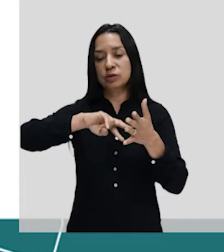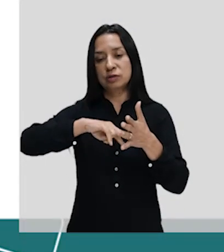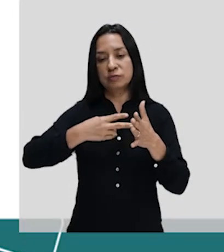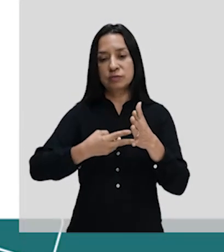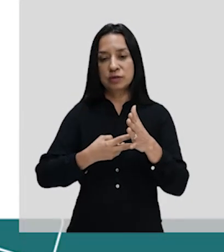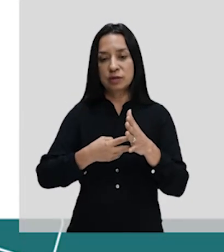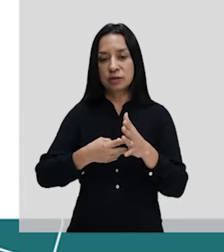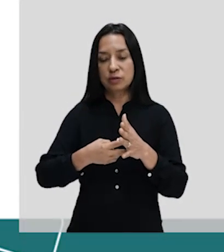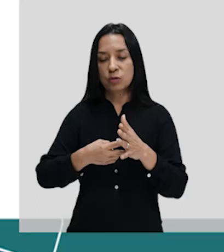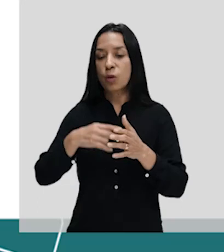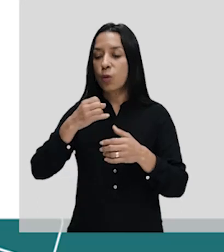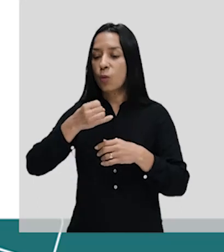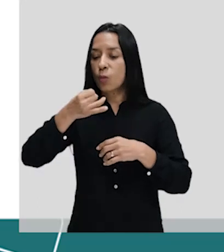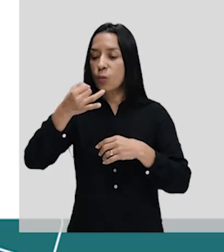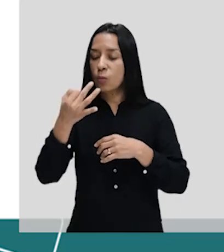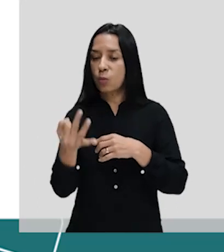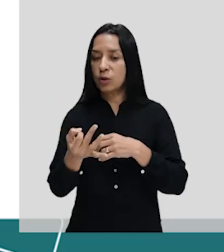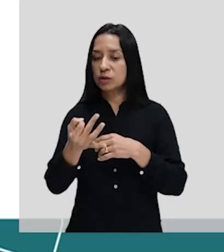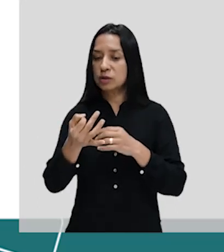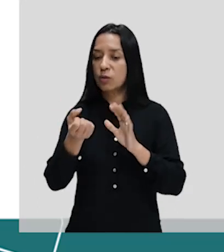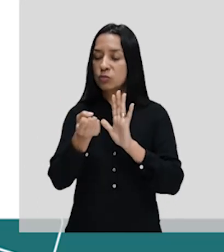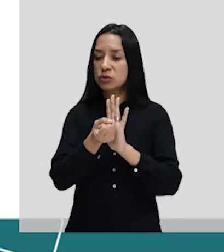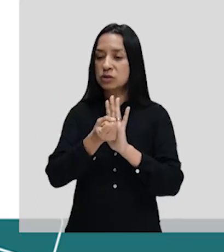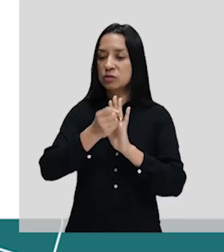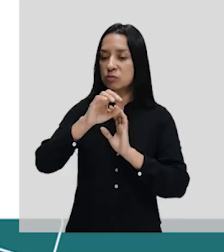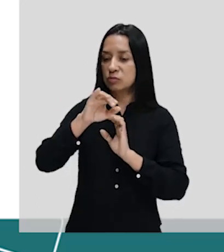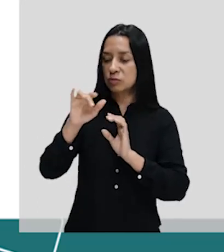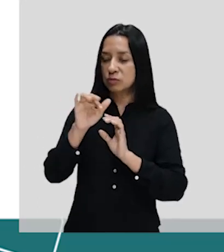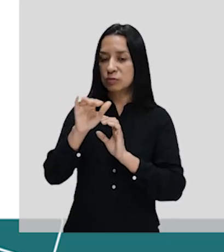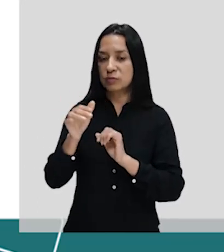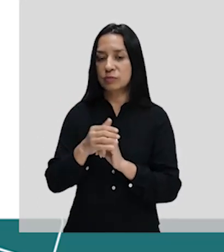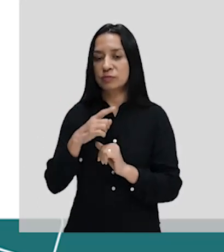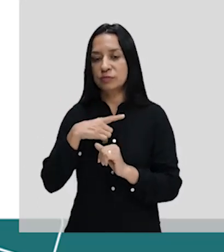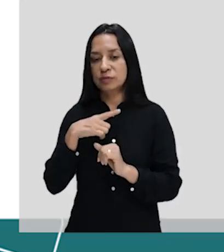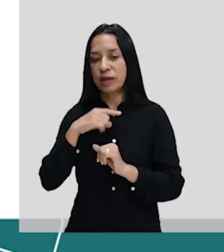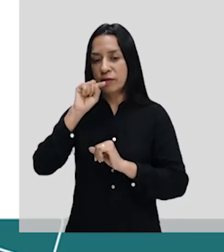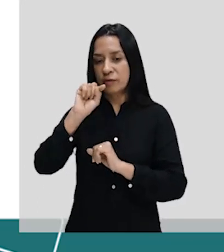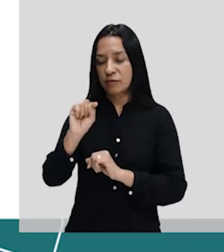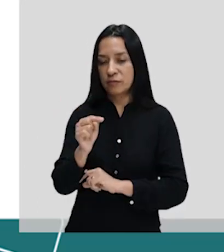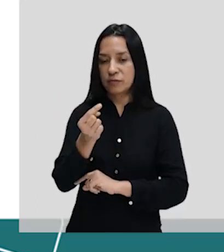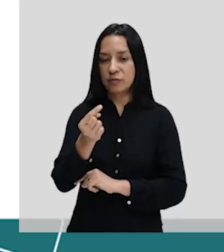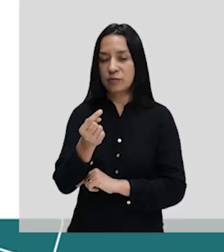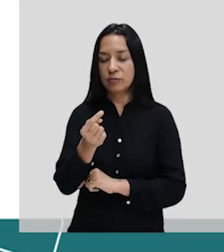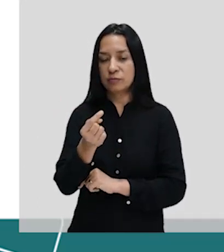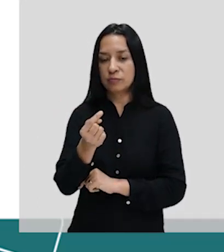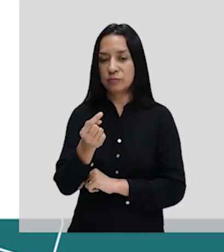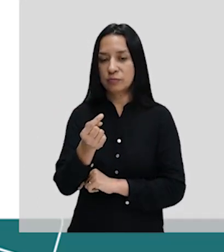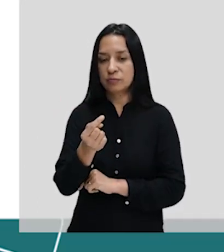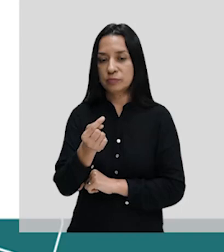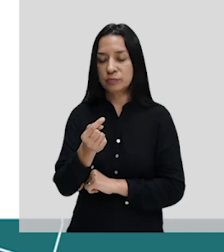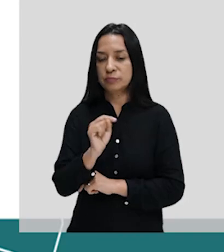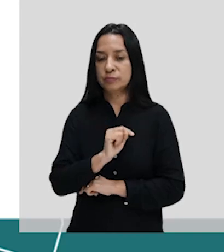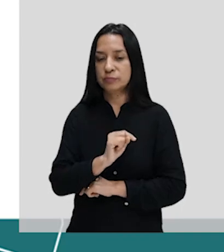Quais são esses signos ortográficos? Então, eu tenho coma, como a gente já viu lá naquele primeiro slide, coma,